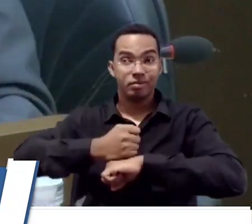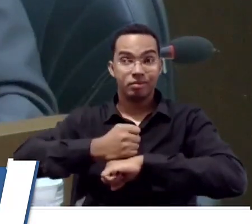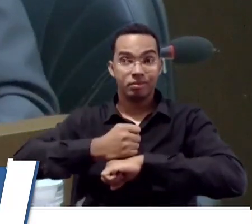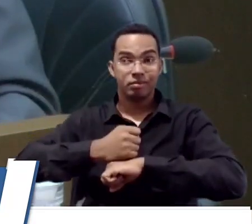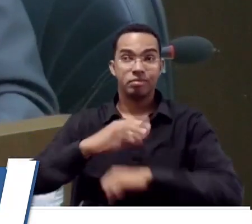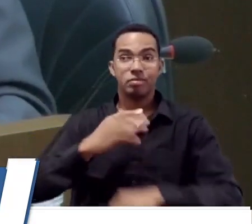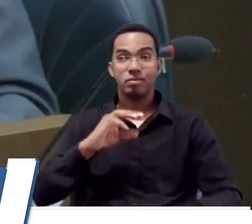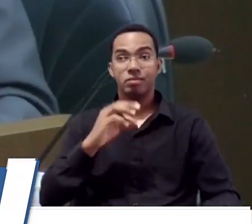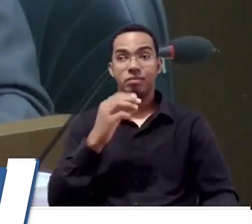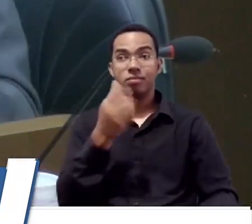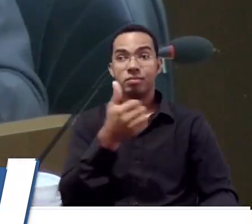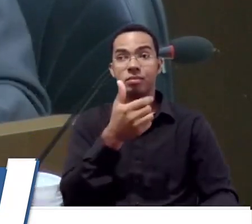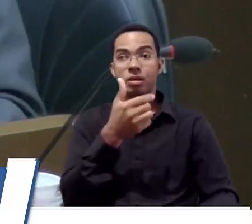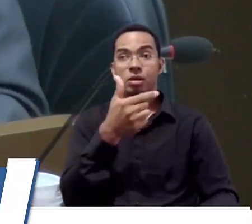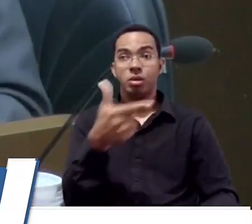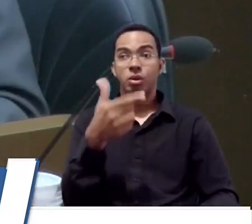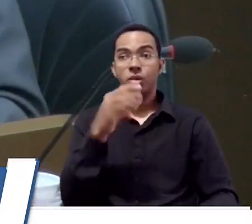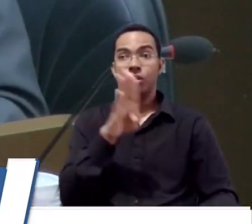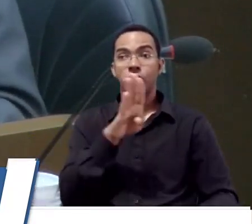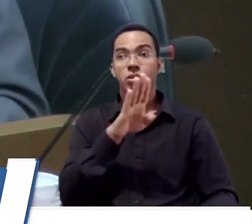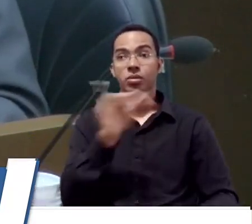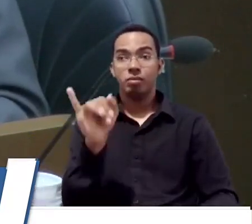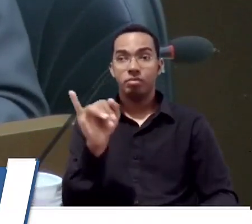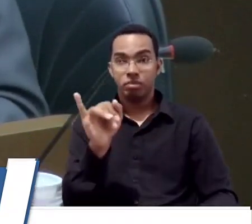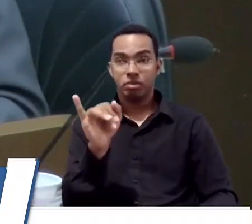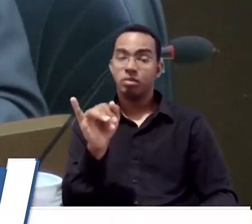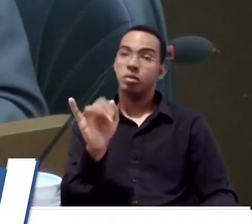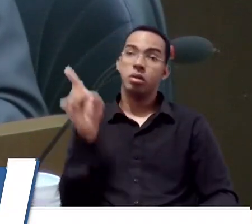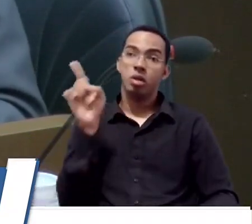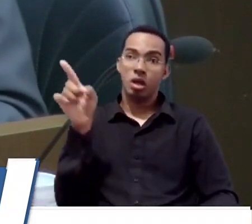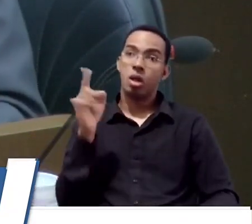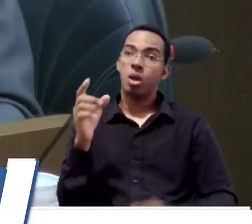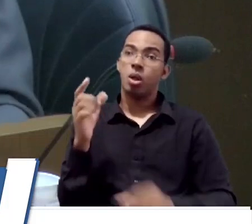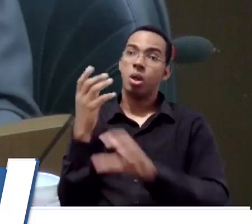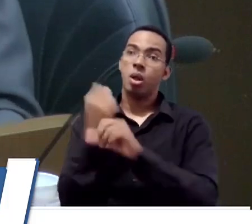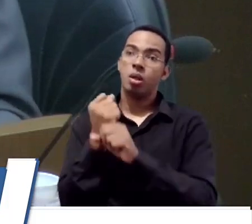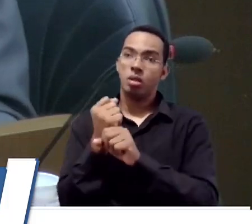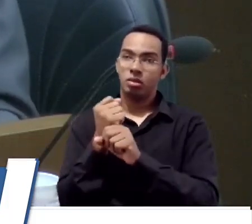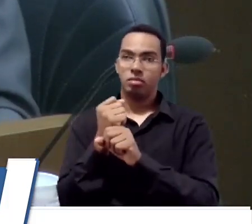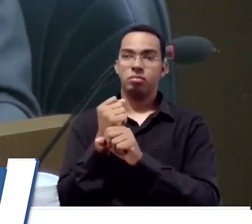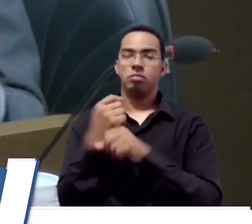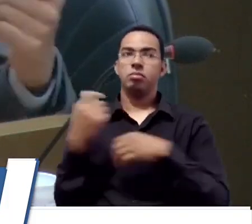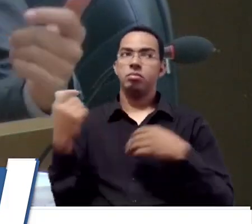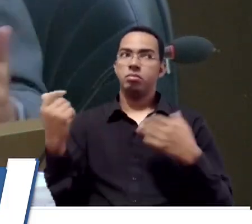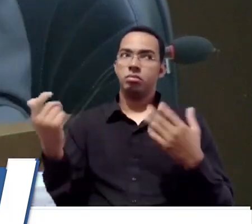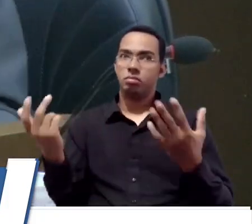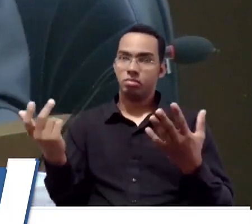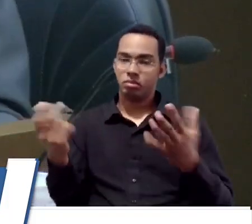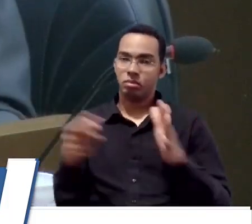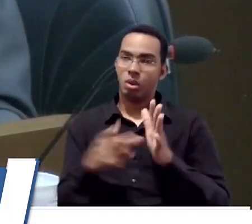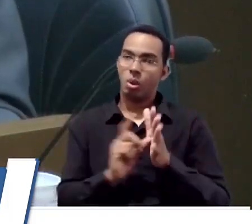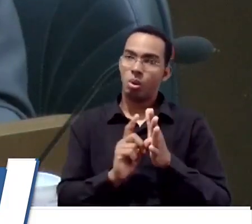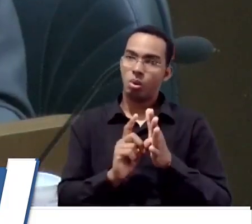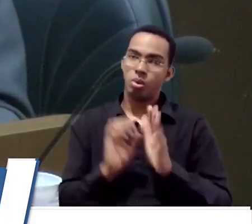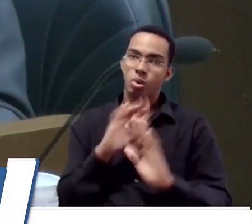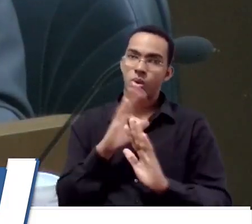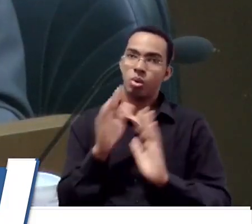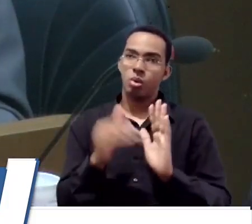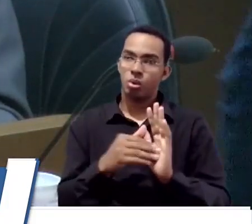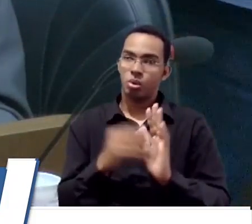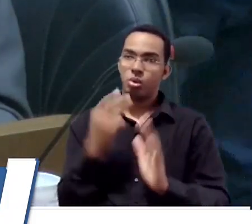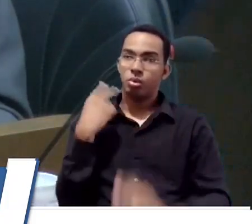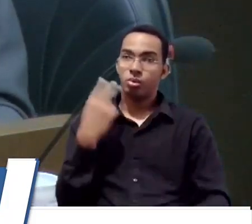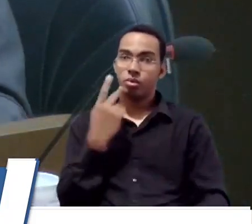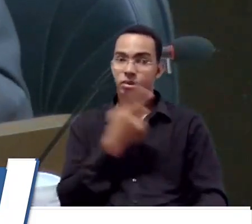torno de 2 bi foi a prévia que eles levantaram. Então, todos os vereadores